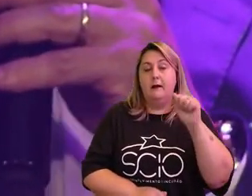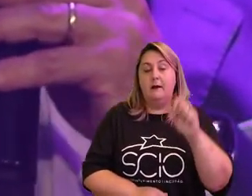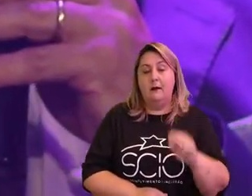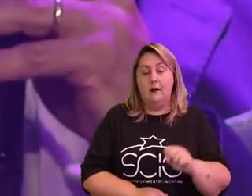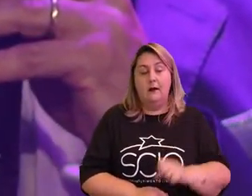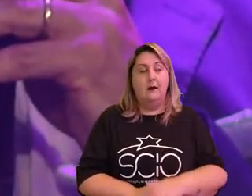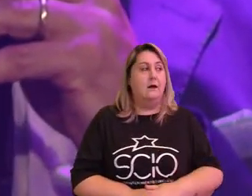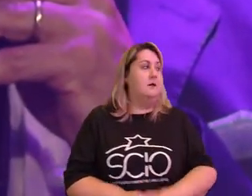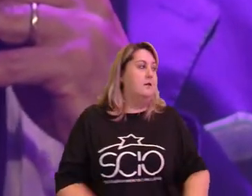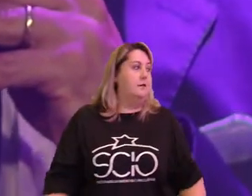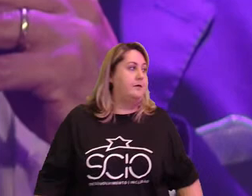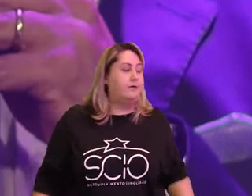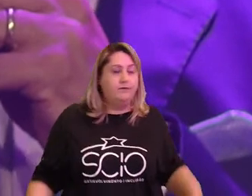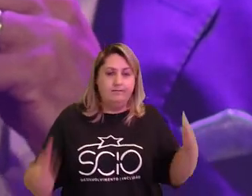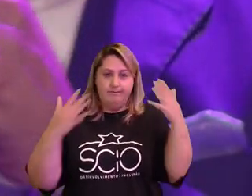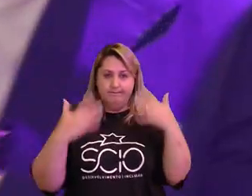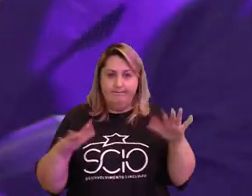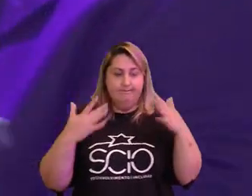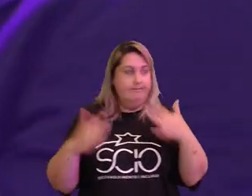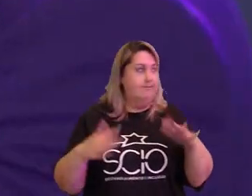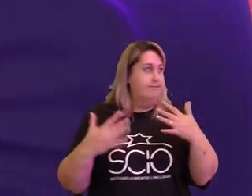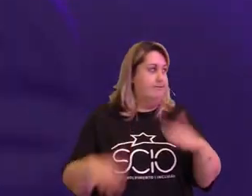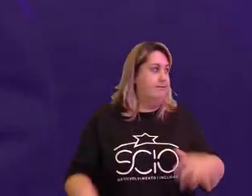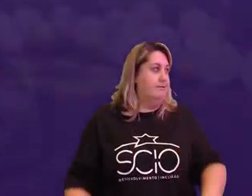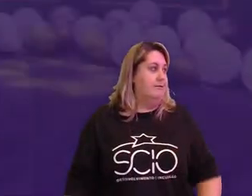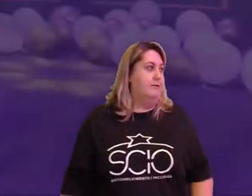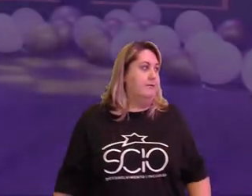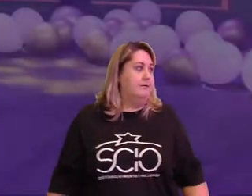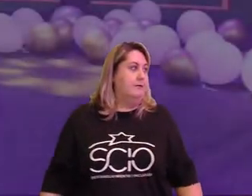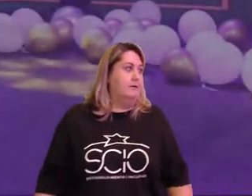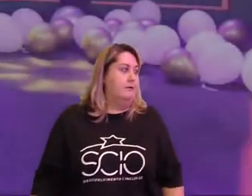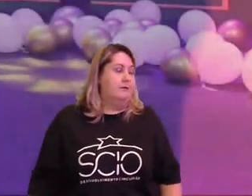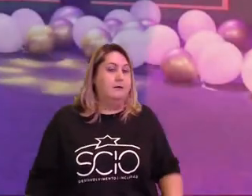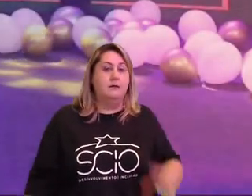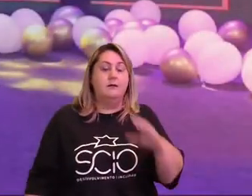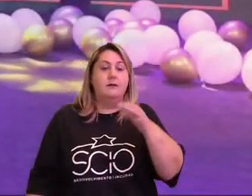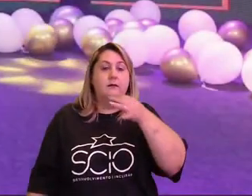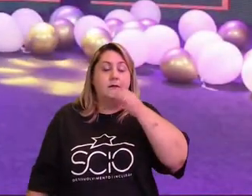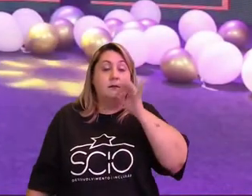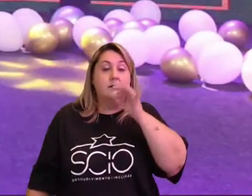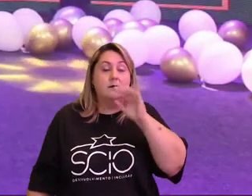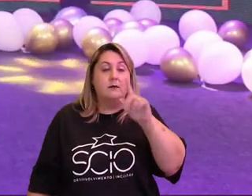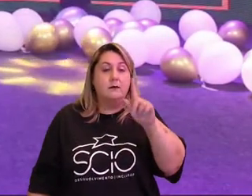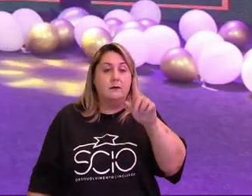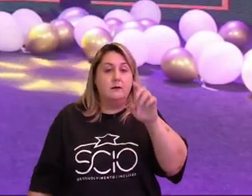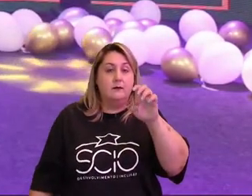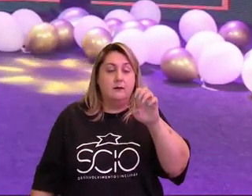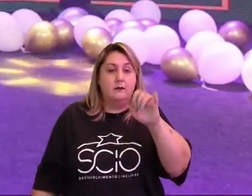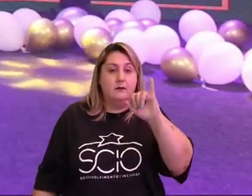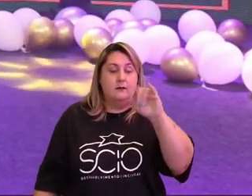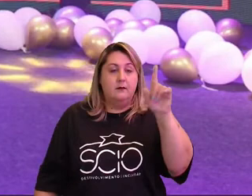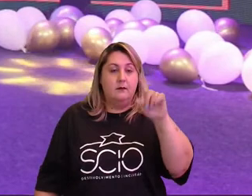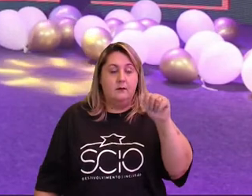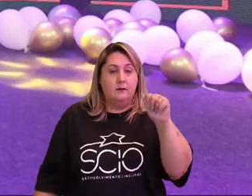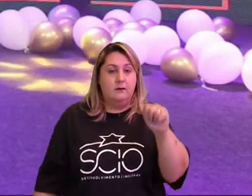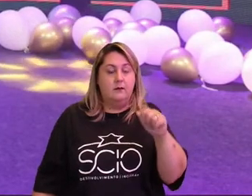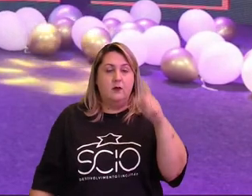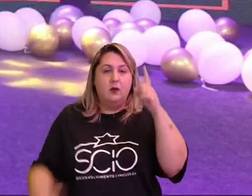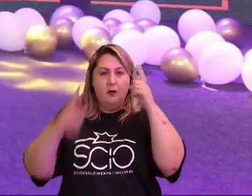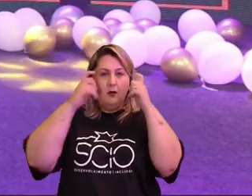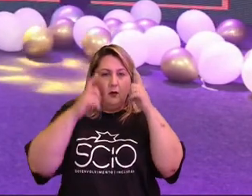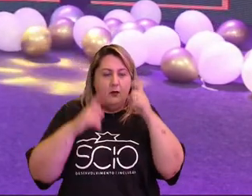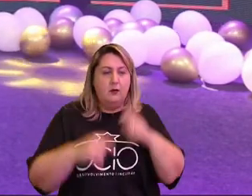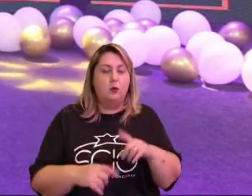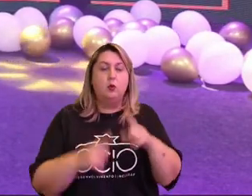você. Parabéns, obrigado por participar do quiz. Tá aqui, a cafeteira é da Geise. Agora vamos pra foto.